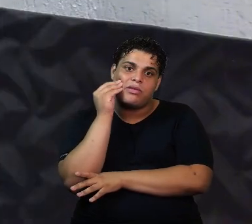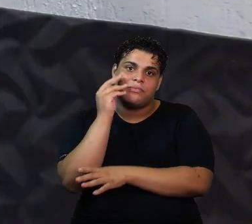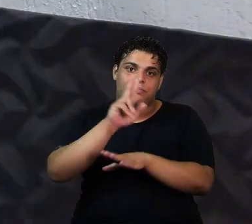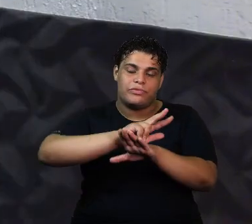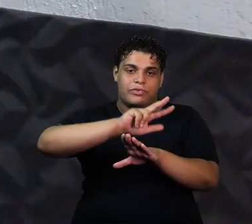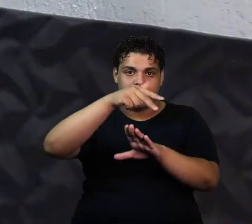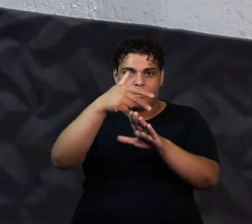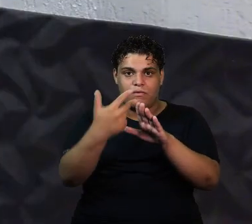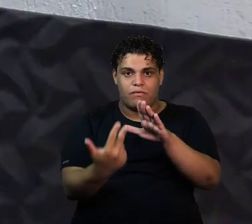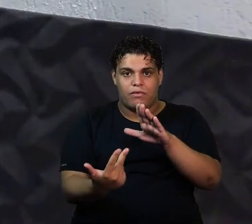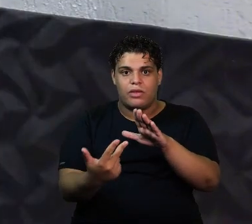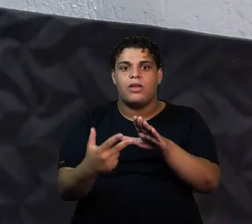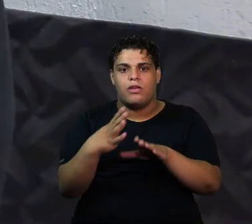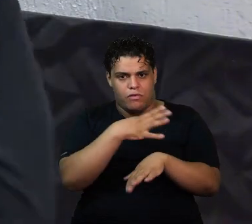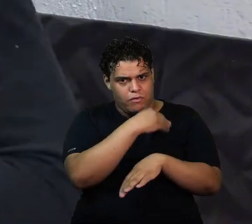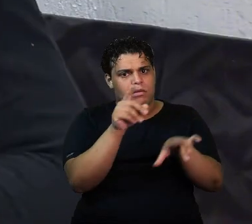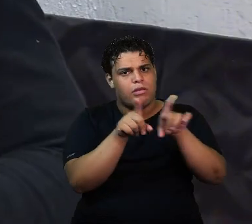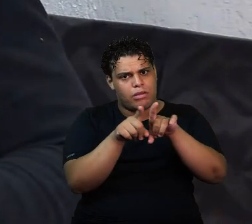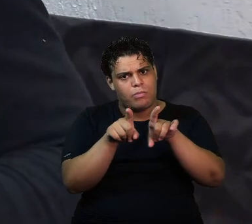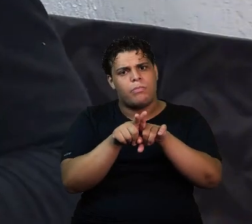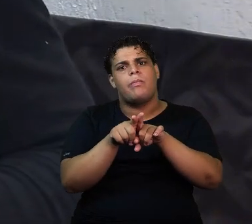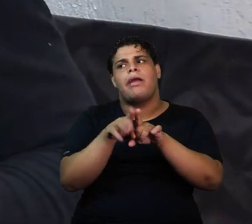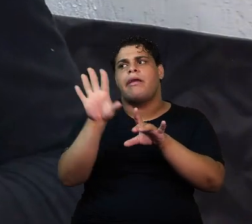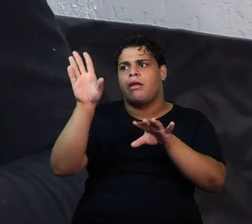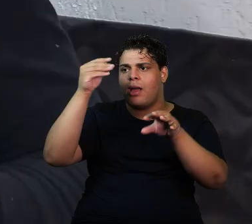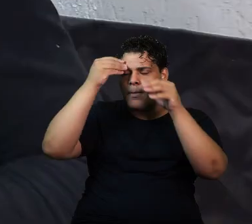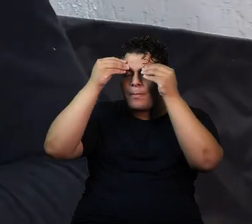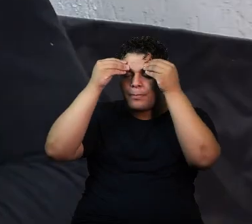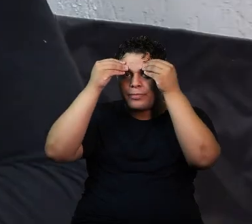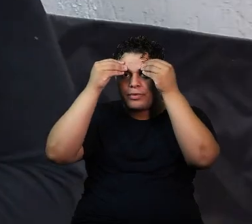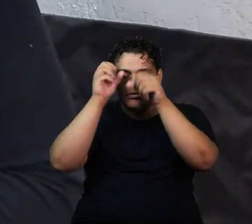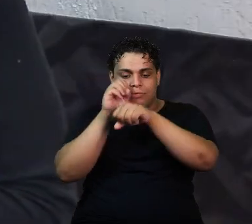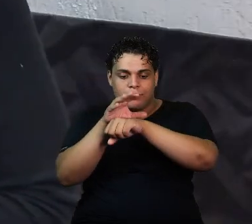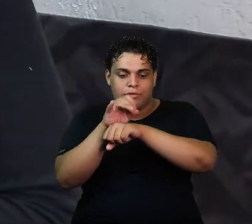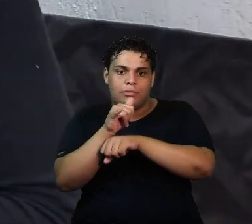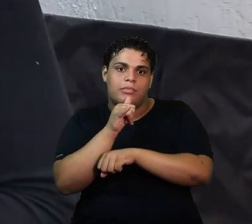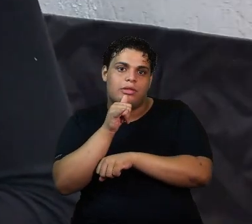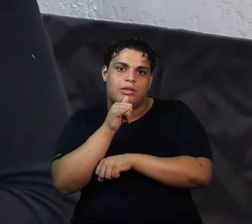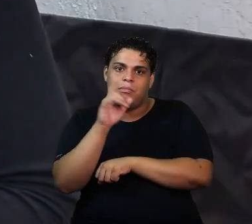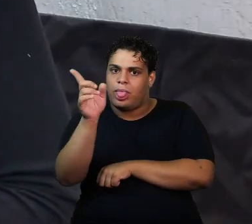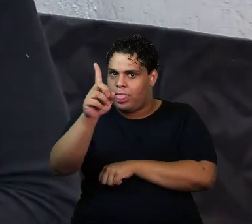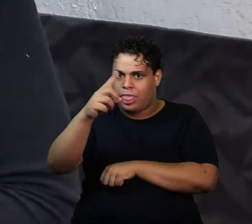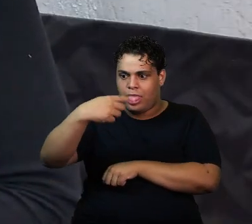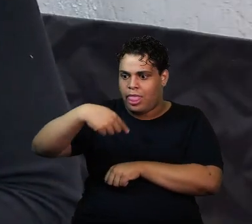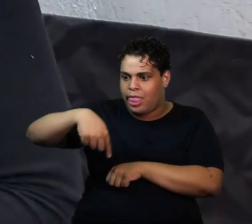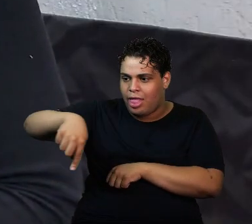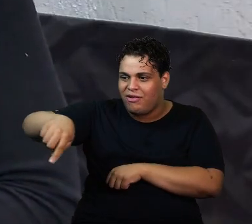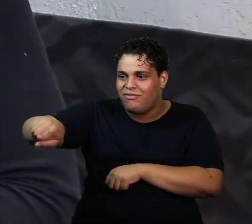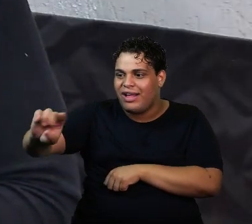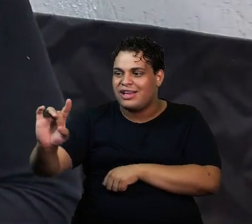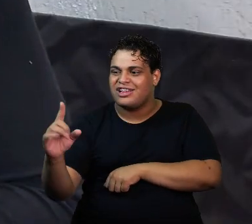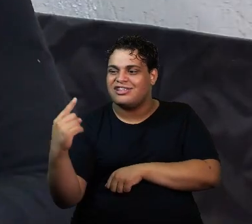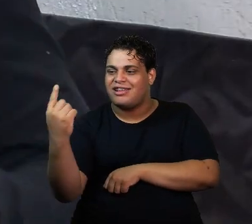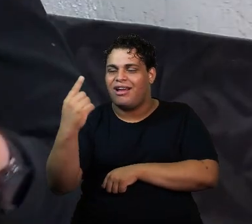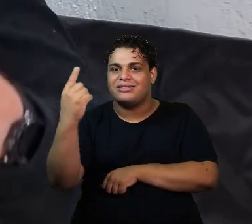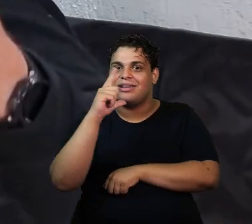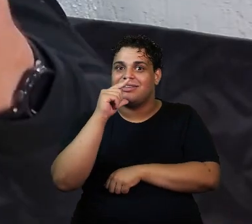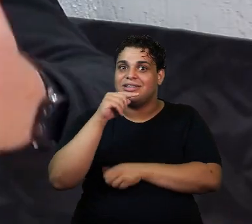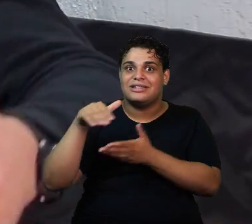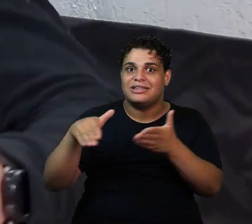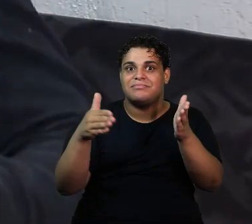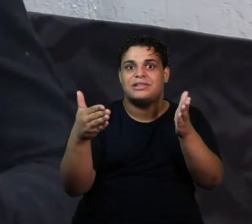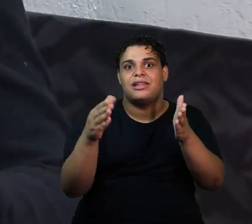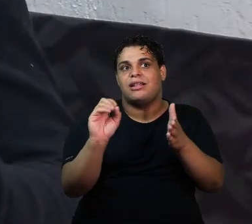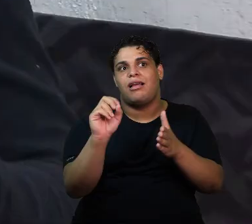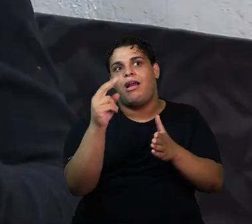os filhos também estarem educados, né? Como uma simples dica do filho não ir na piscina sozinho, né, não tentar pegar brinquedo